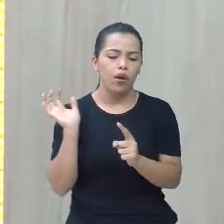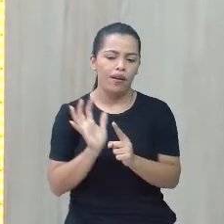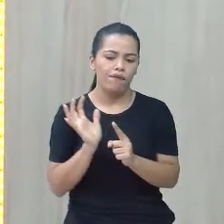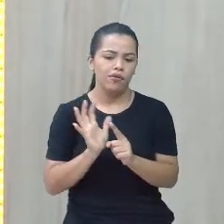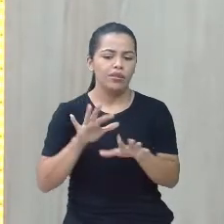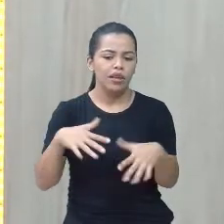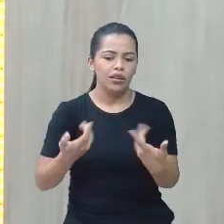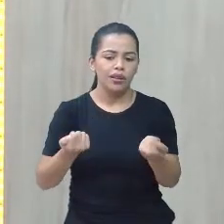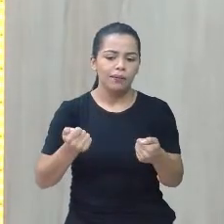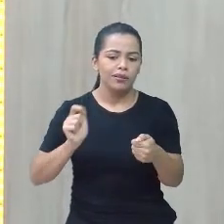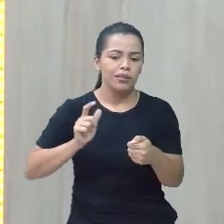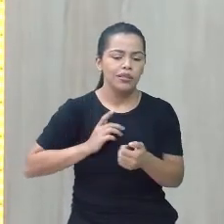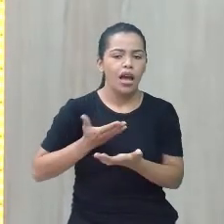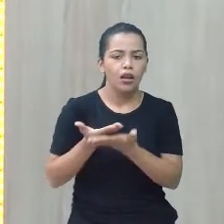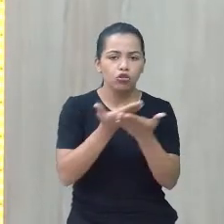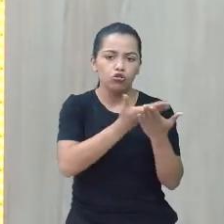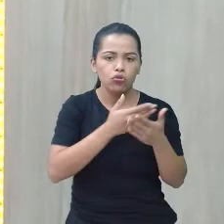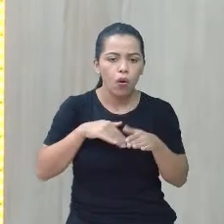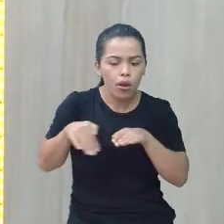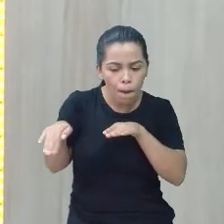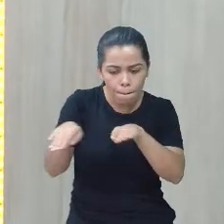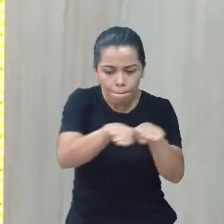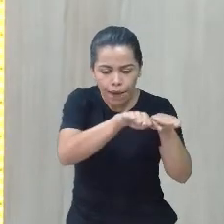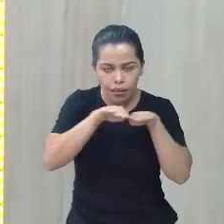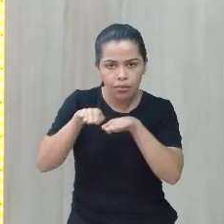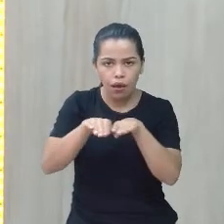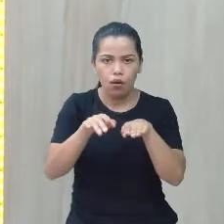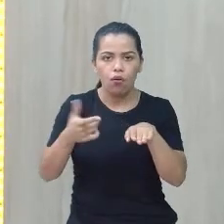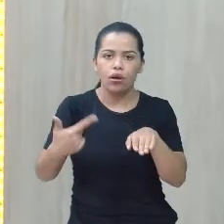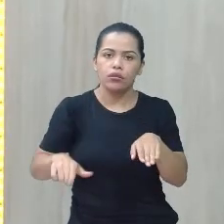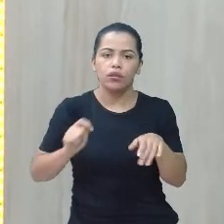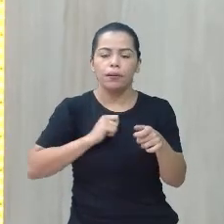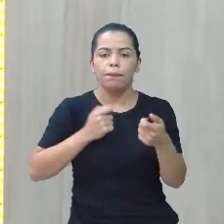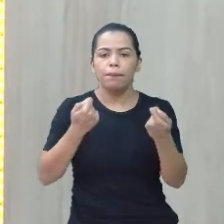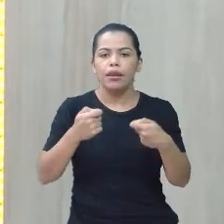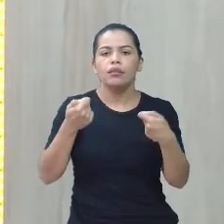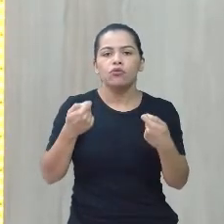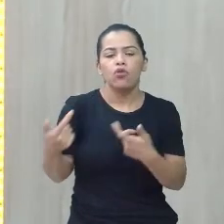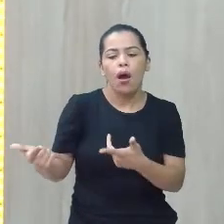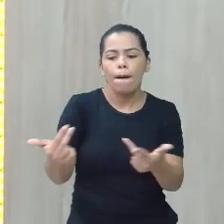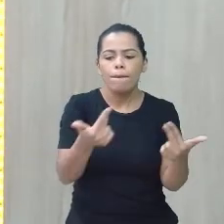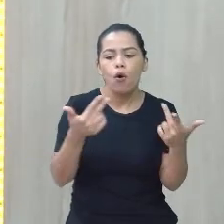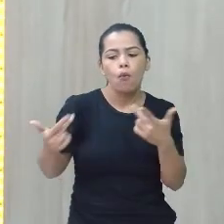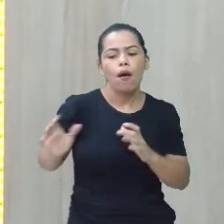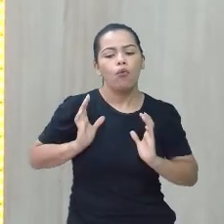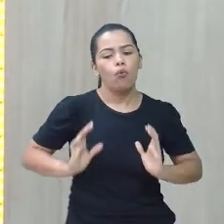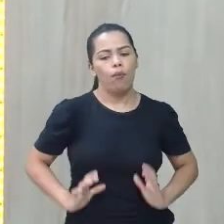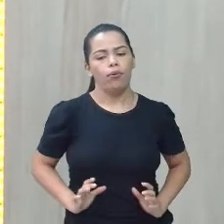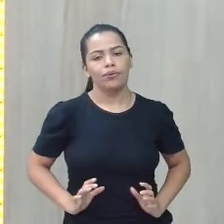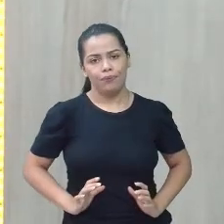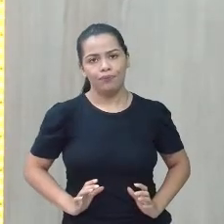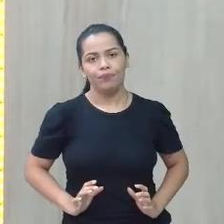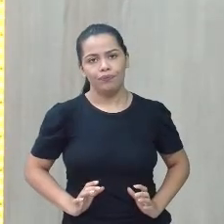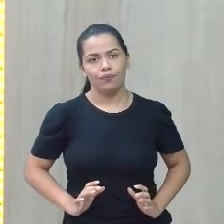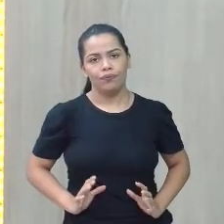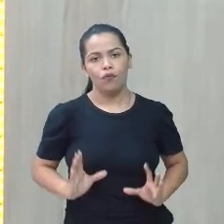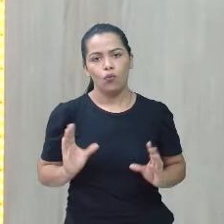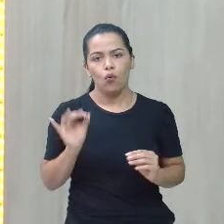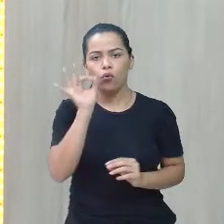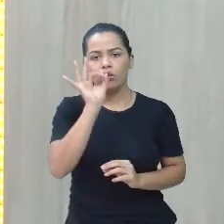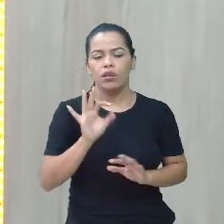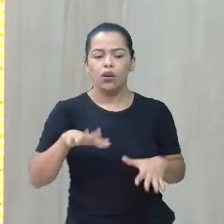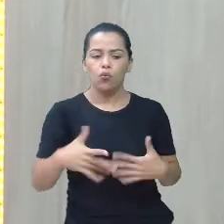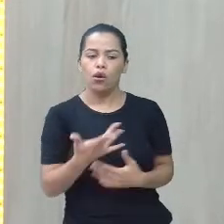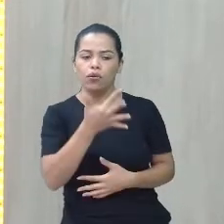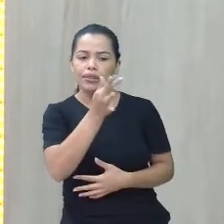padrão. A gente está usando muito essa palavra hoje, não dá, Tiago? O estudo do padrão do comportamento, né? Ele foi bem assertivo quando ele disse assim, olha, a